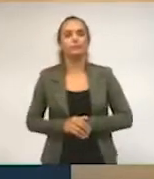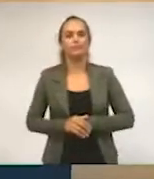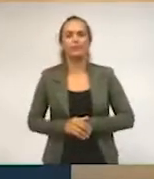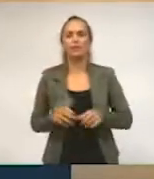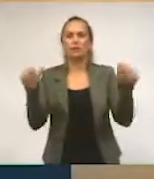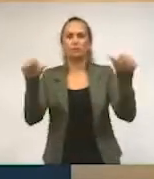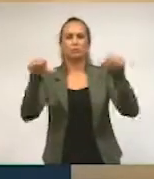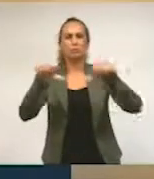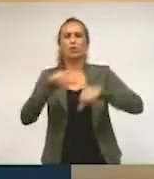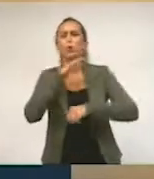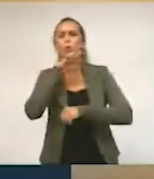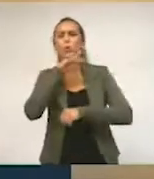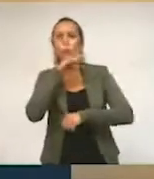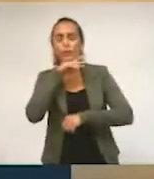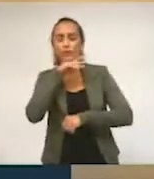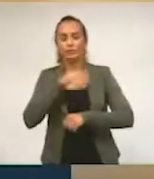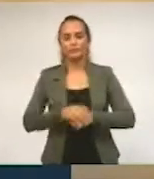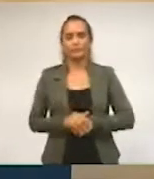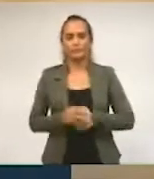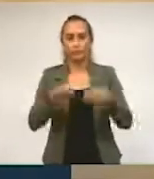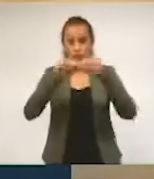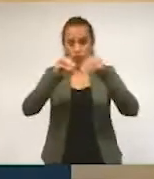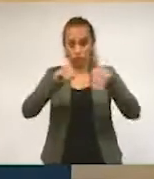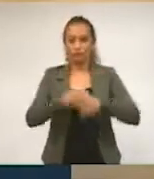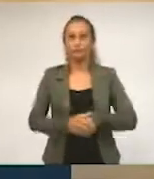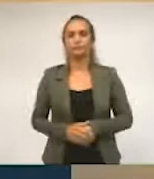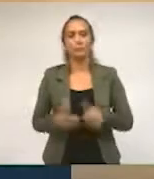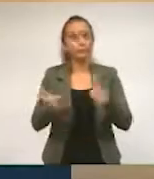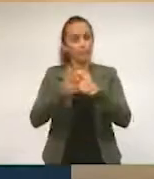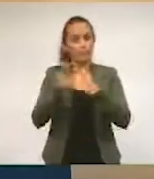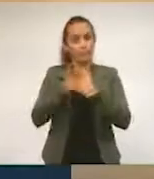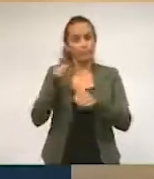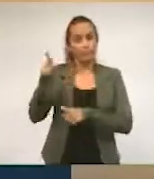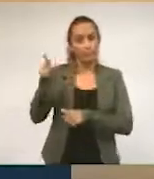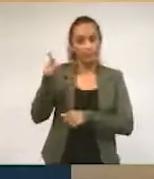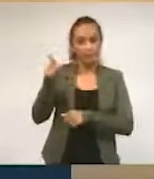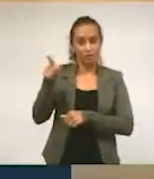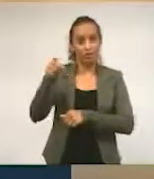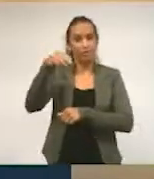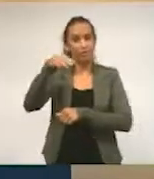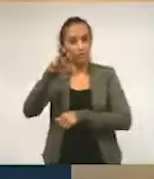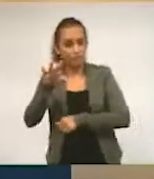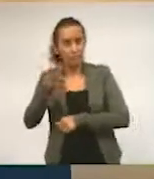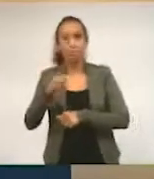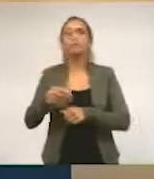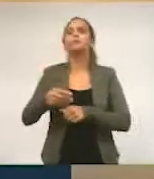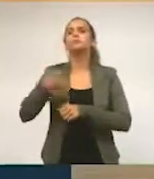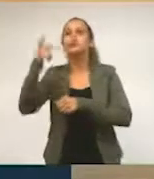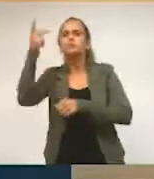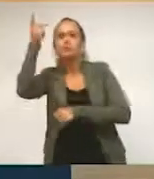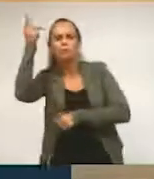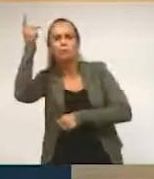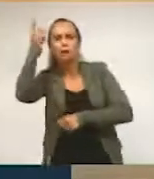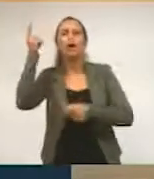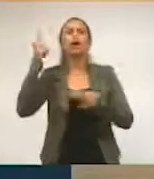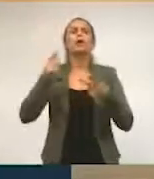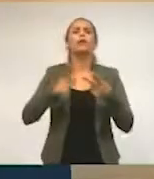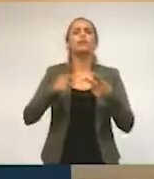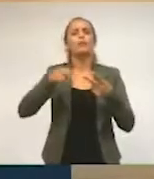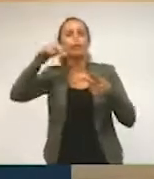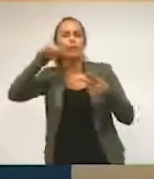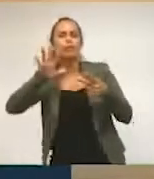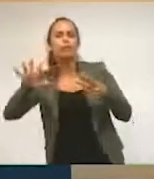mal qualidade primeiro produtores do Mato Grosso vende ovos de qualidade para São Paulo para o Espírito Santo para o